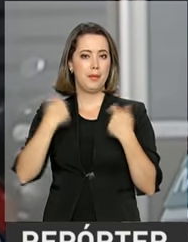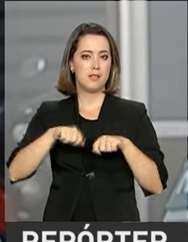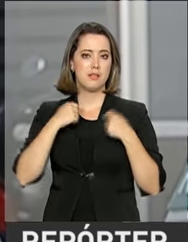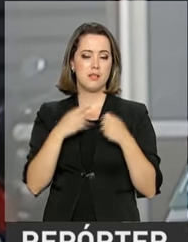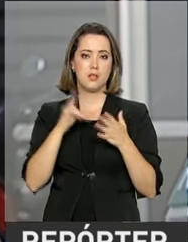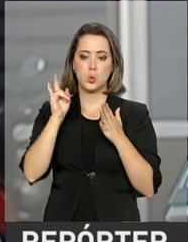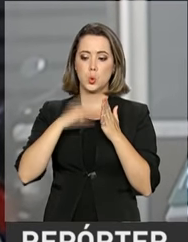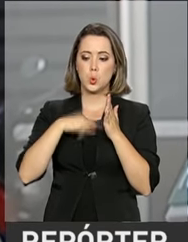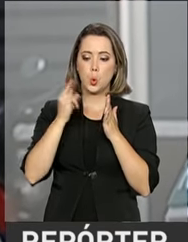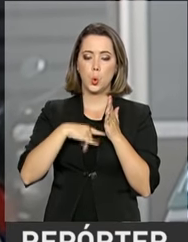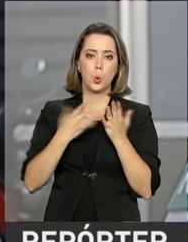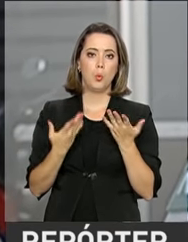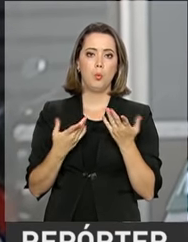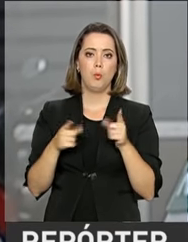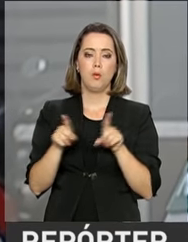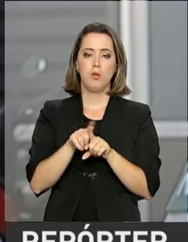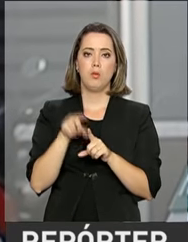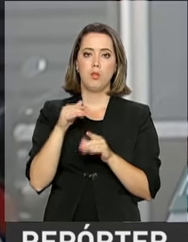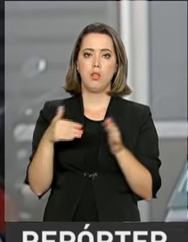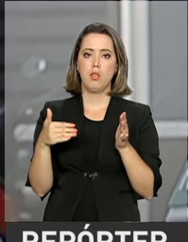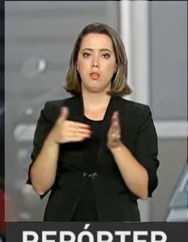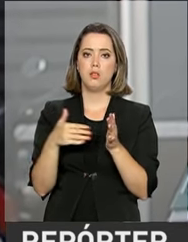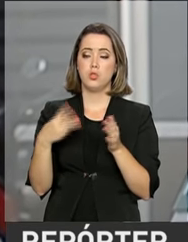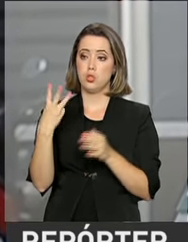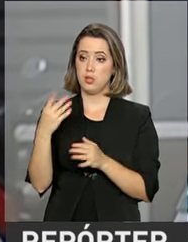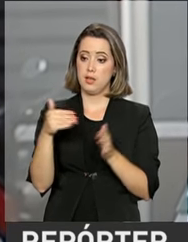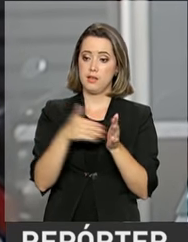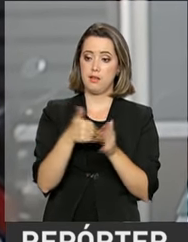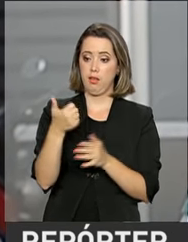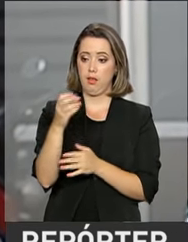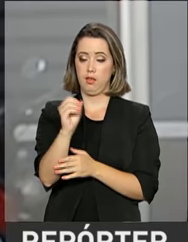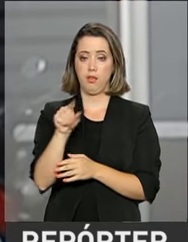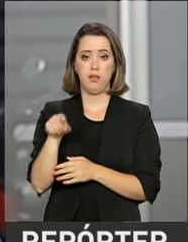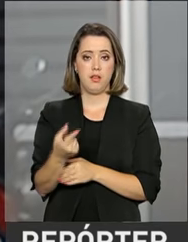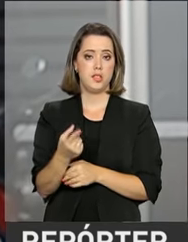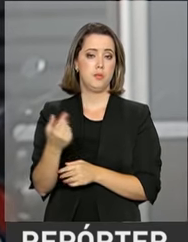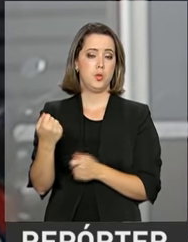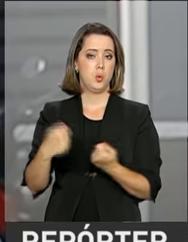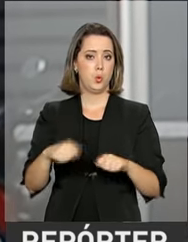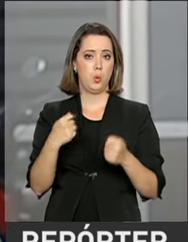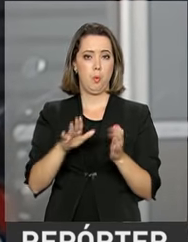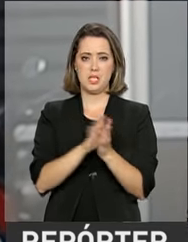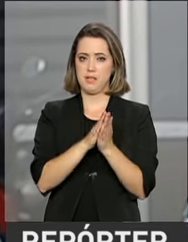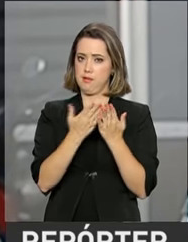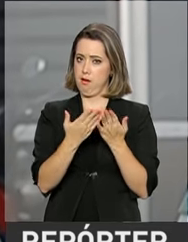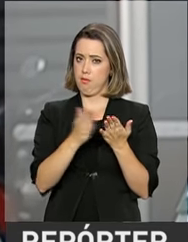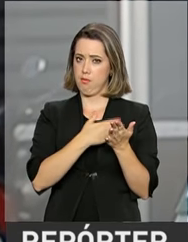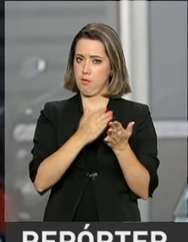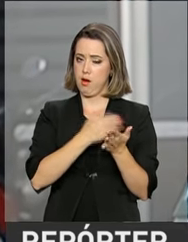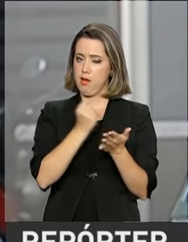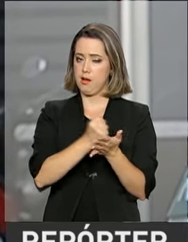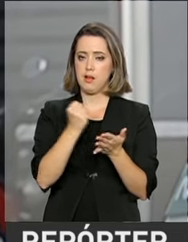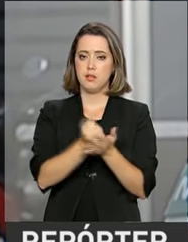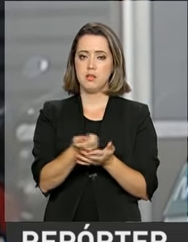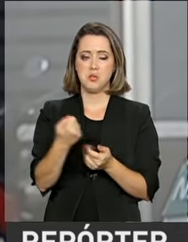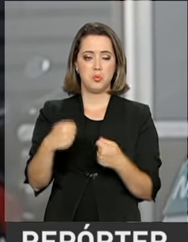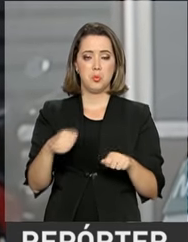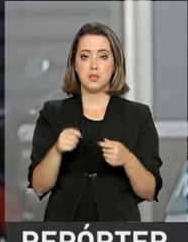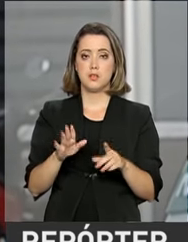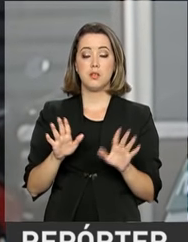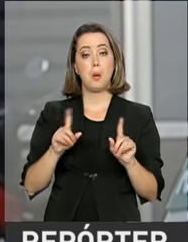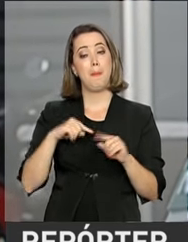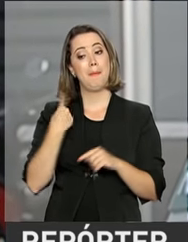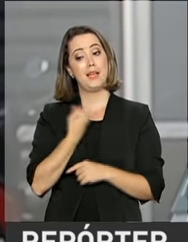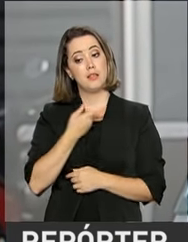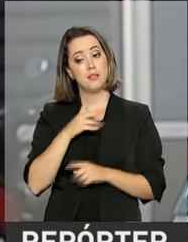até de 3 mil até 10 mil não é obrigatório levar a carteira de trabalho eo termo de rescisão do contrato de trabalho mas